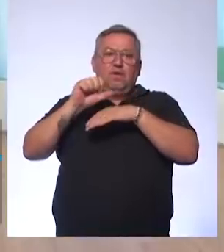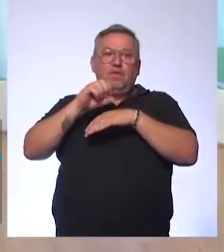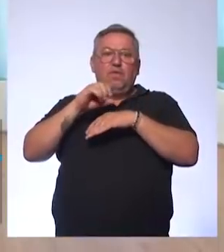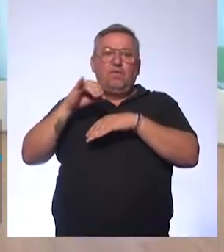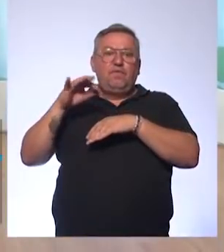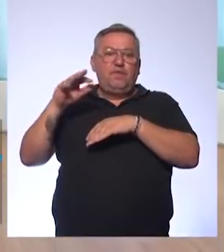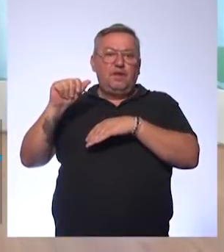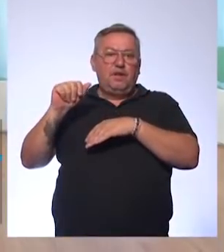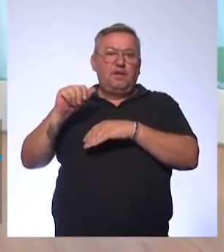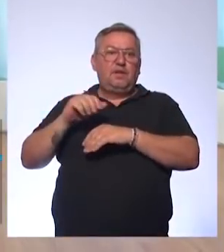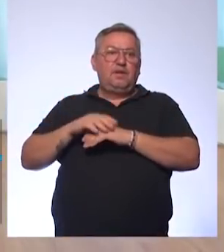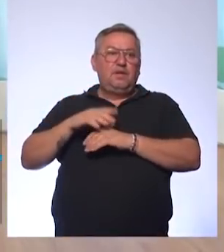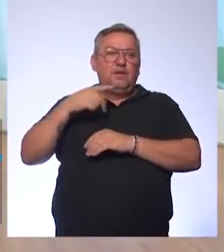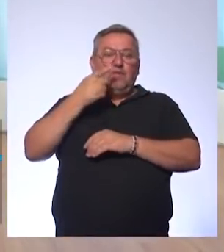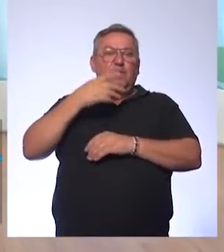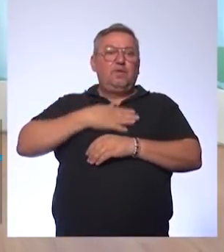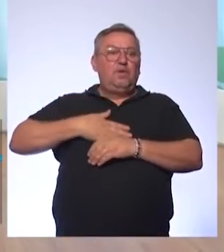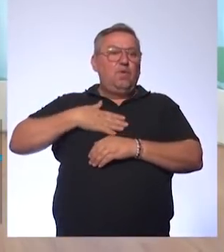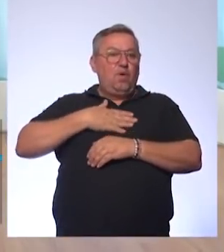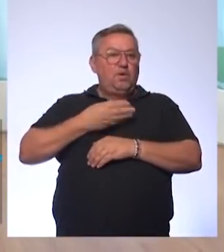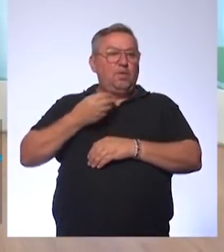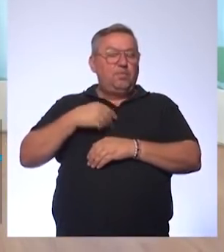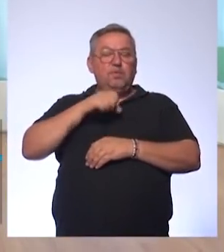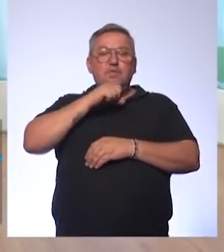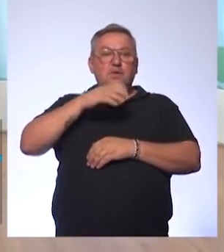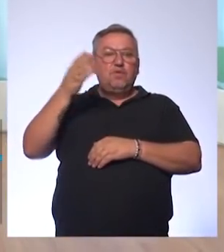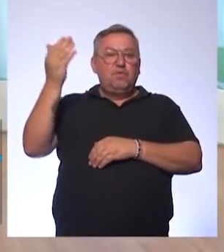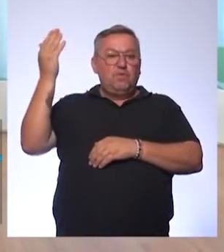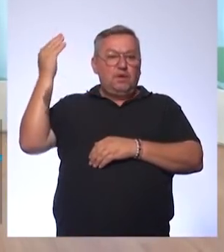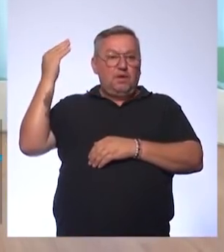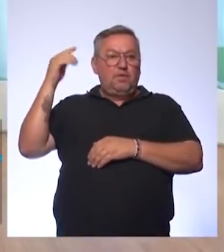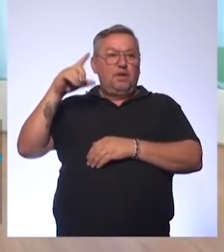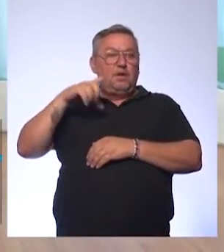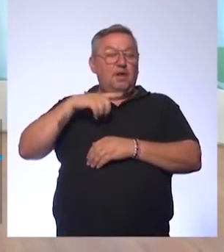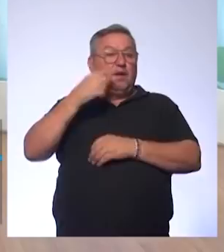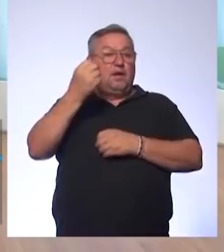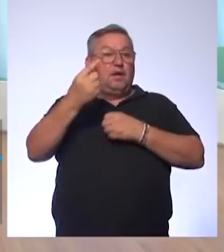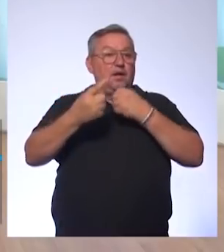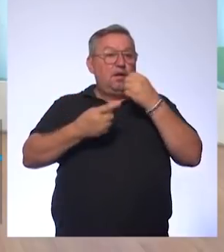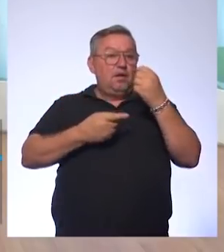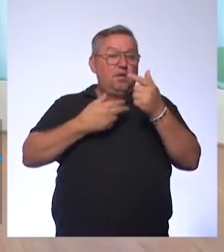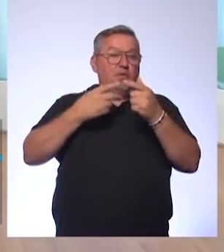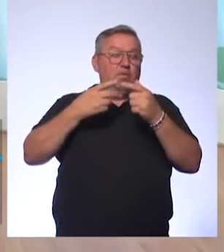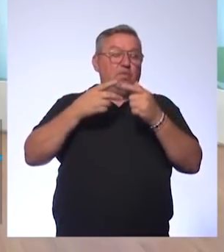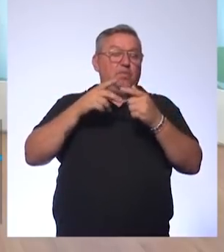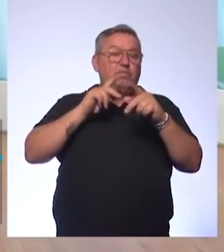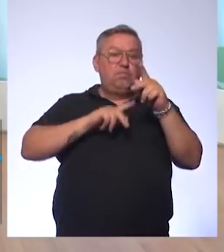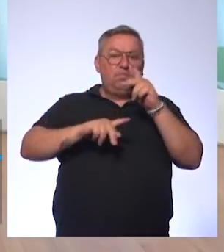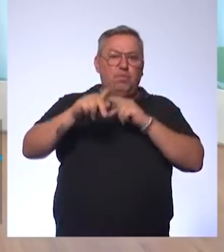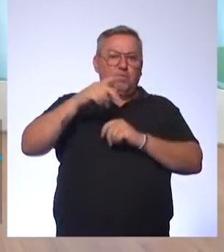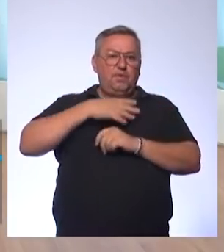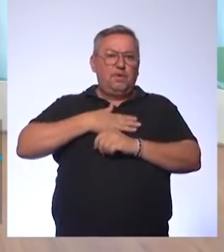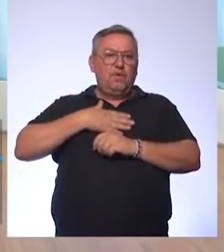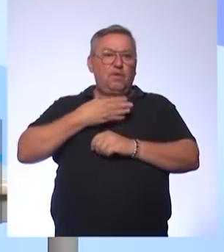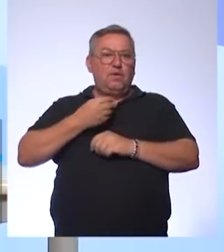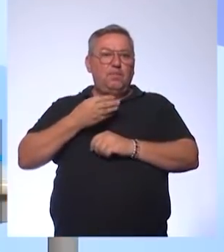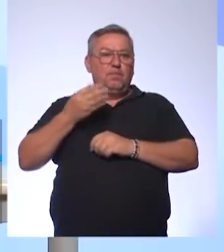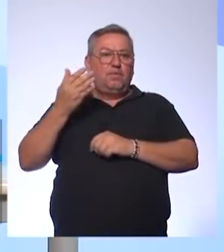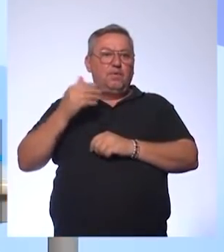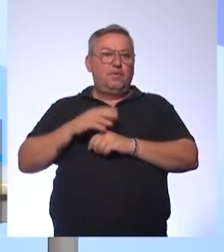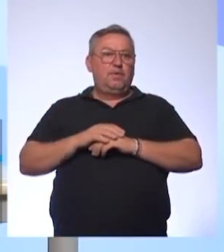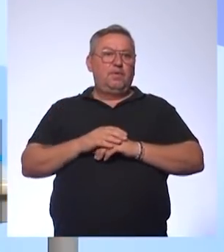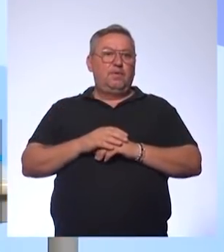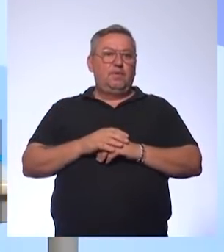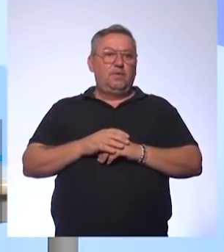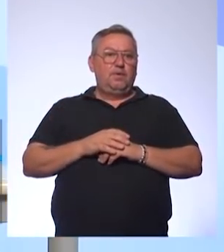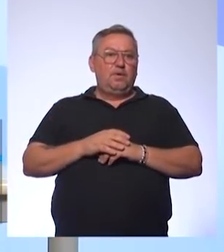né, Sofia? Sim. Ela disse que gosta bastante da antiguidade. Tem alguma, assim, uma civilização que você gosta mais? Eu acho